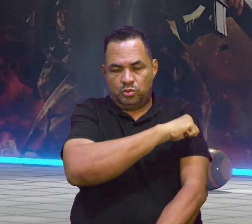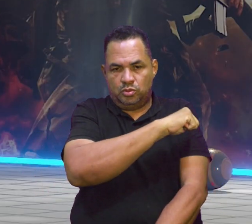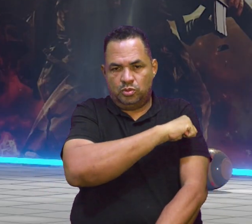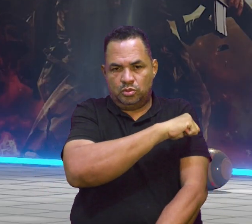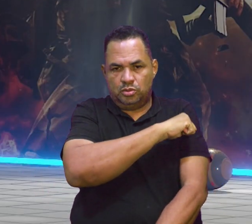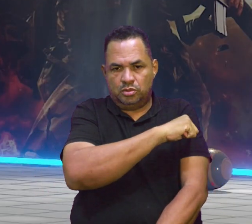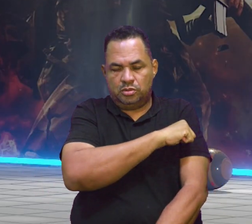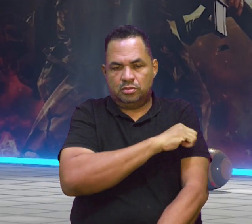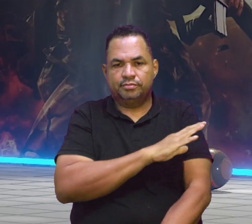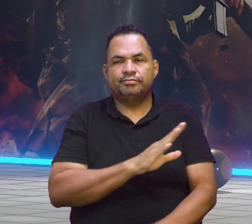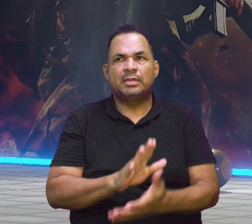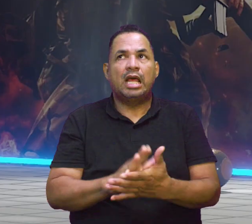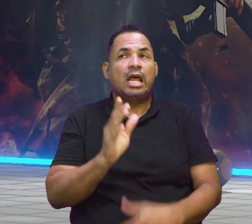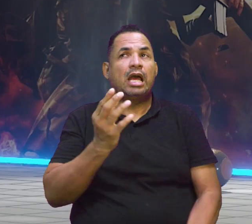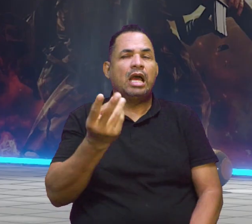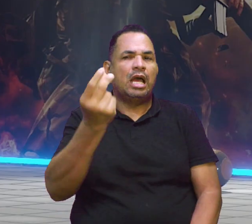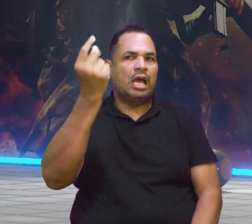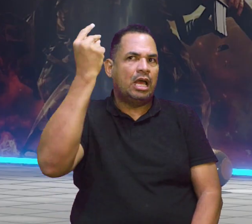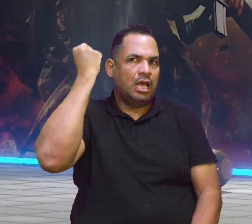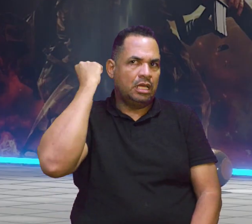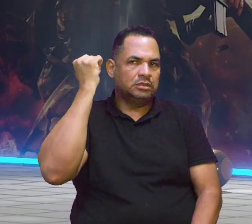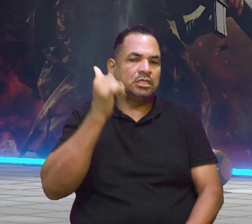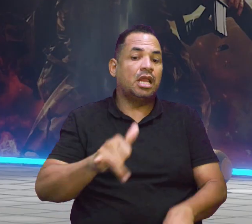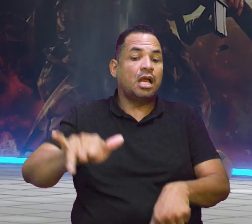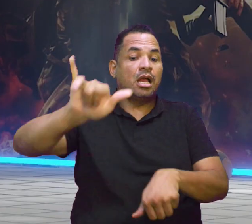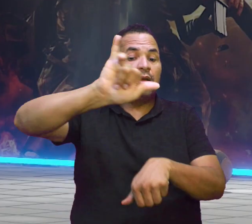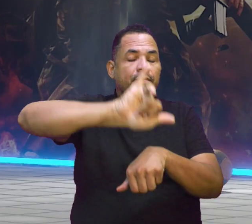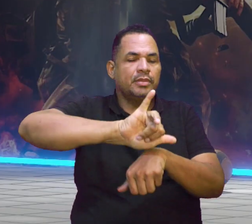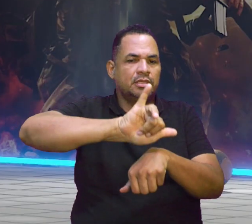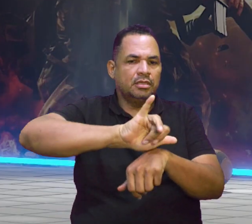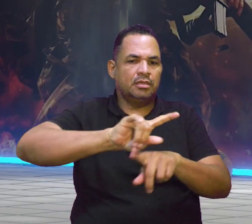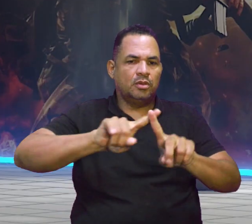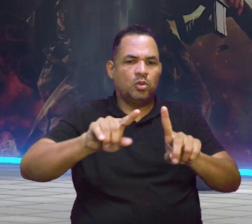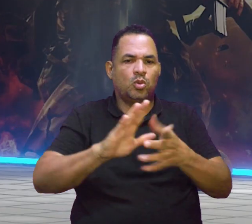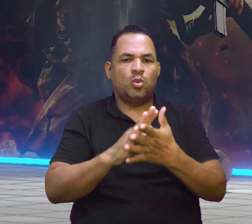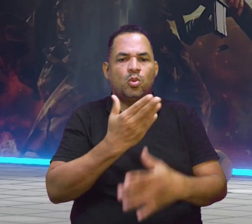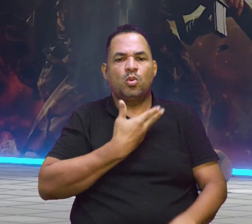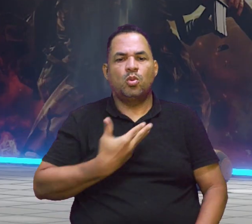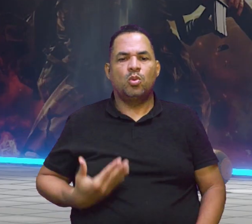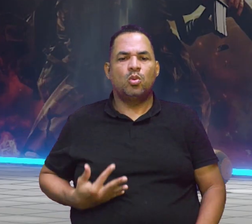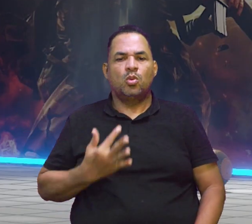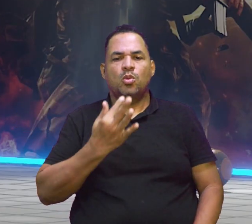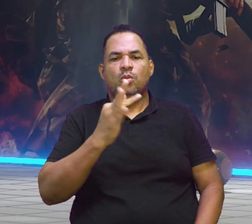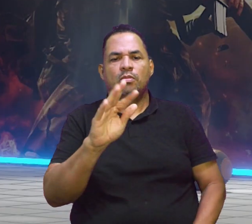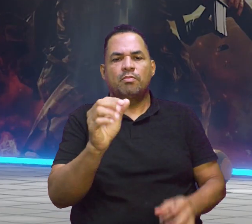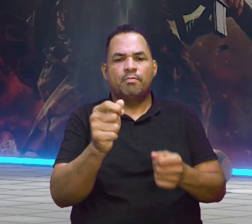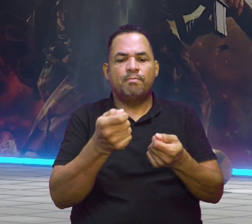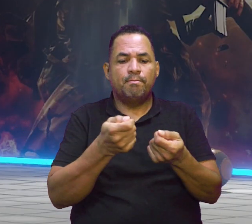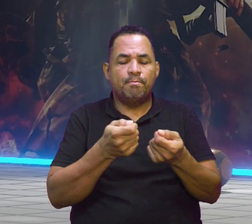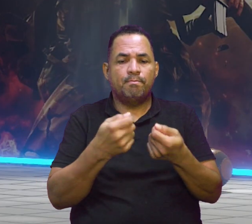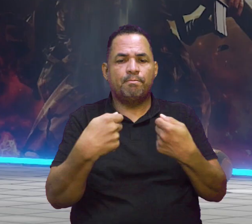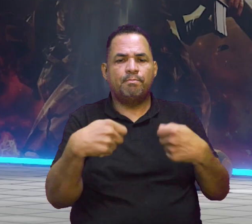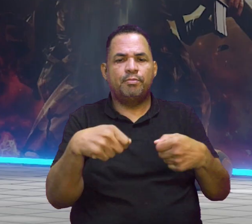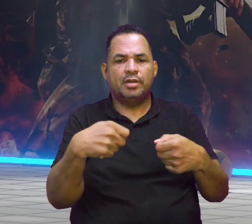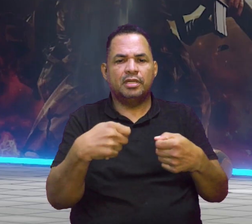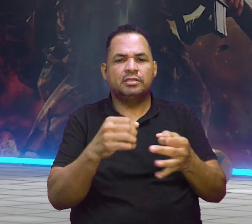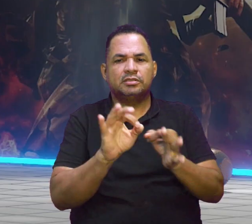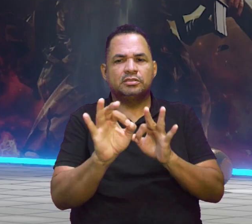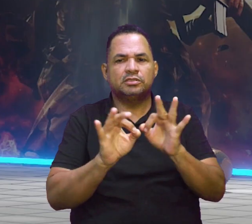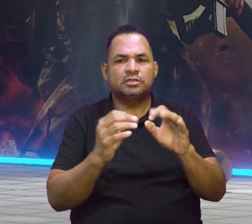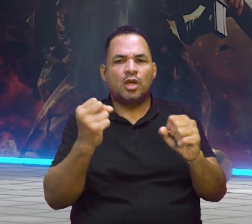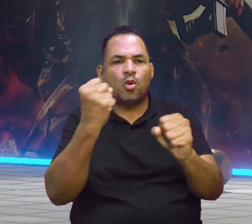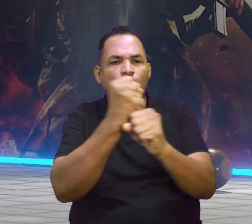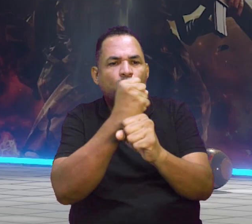na época, mas o governo federal, ele precisava dar uma cara de capital aos